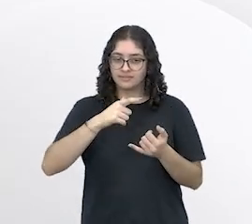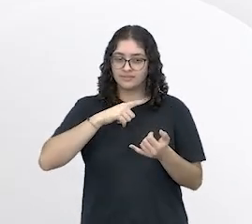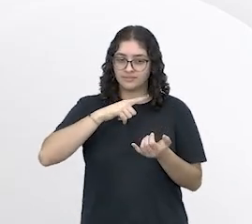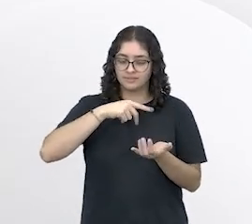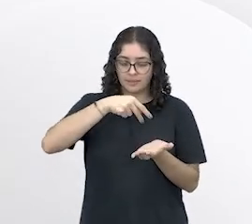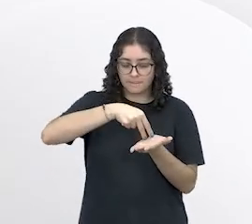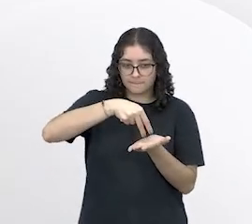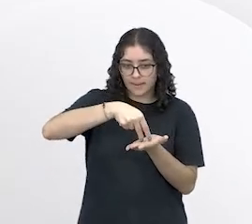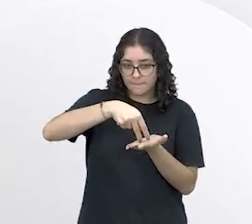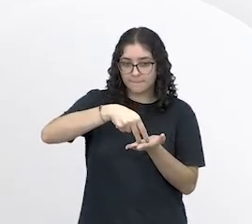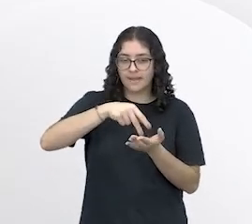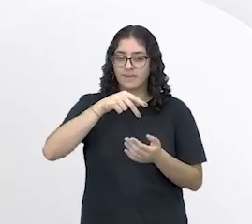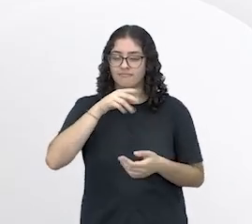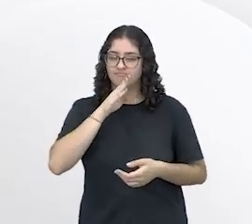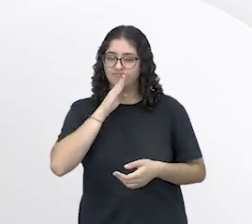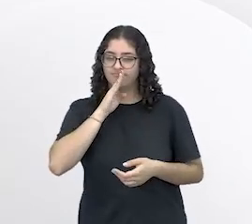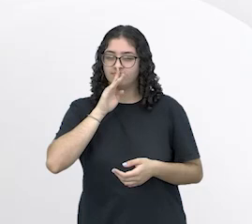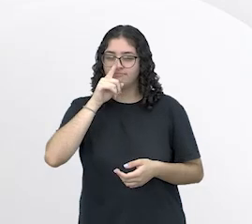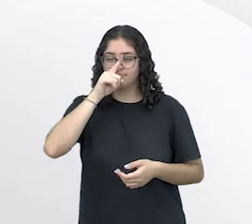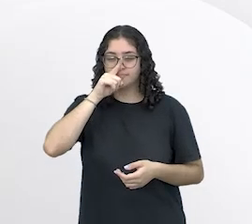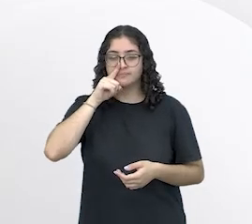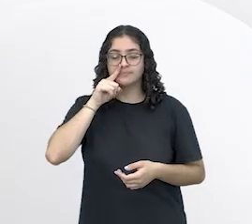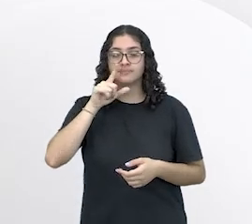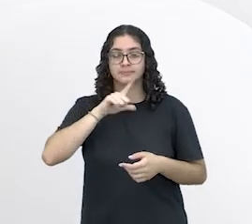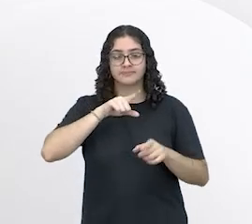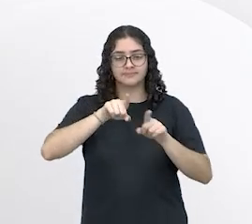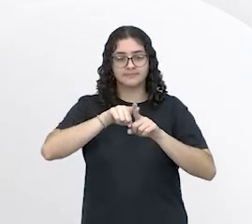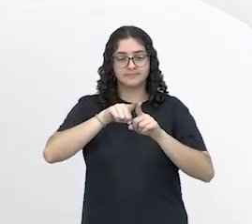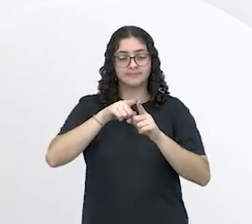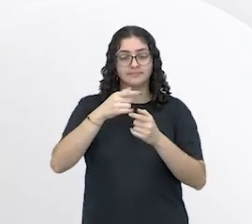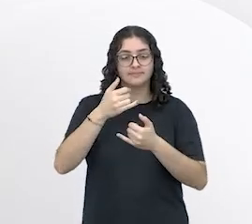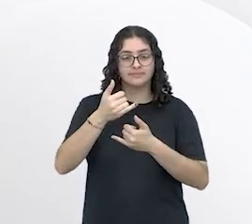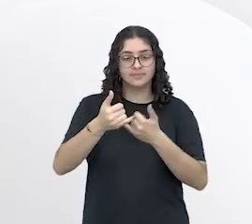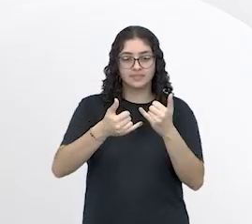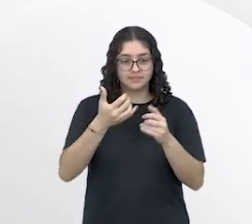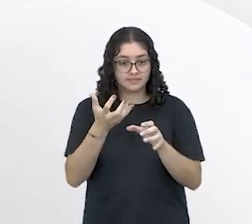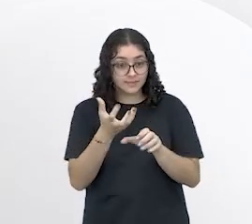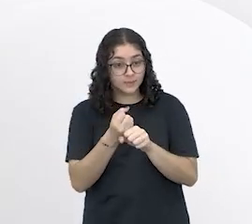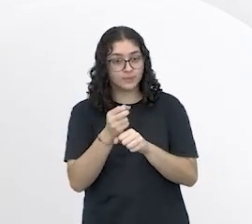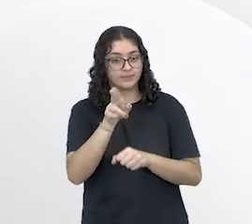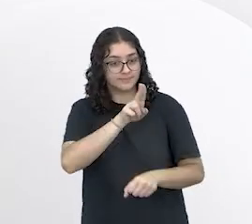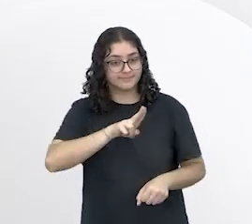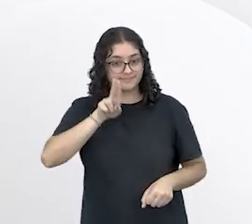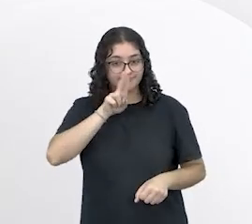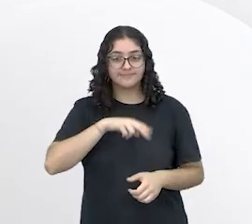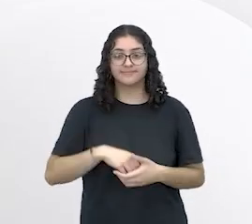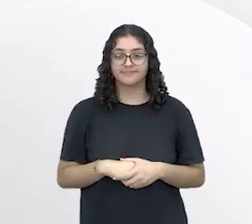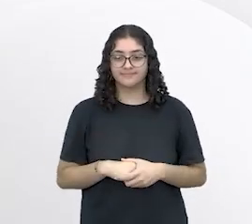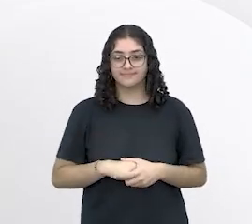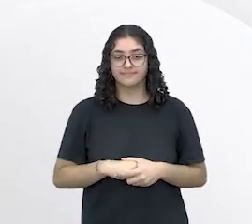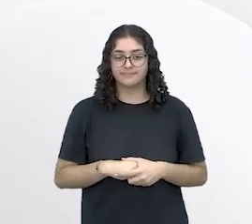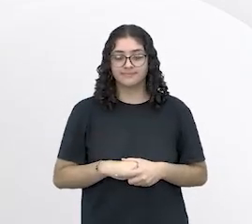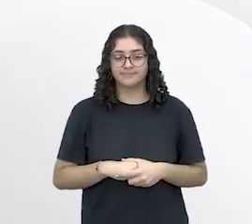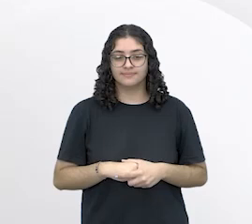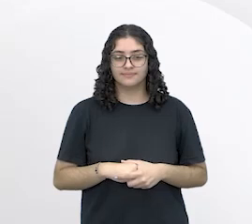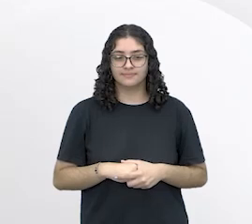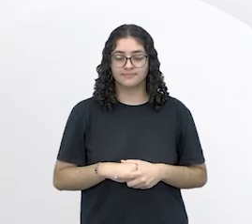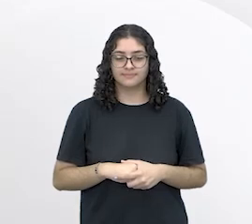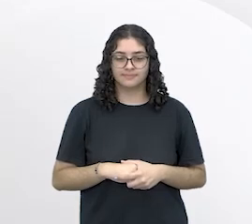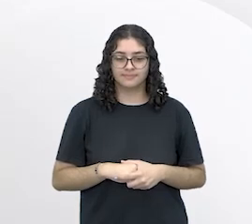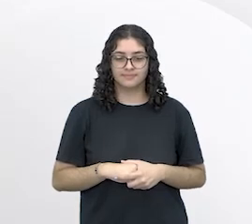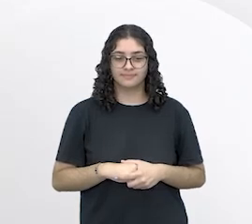Amarelinha. Continhas, né? Porque tem alguns jogos que a gente realmente utiliza as continhas. Contas.